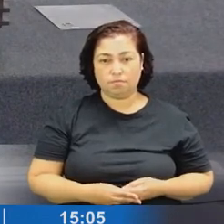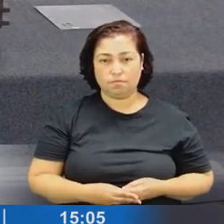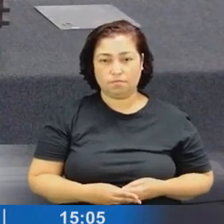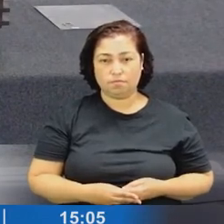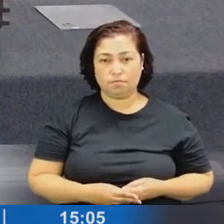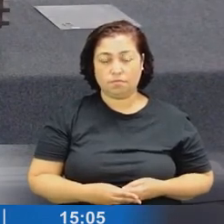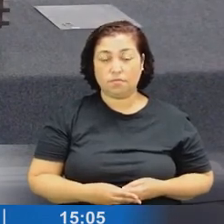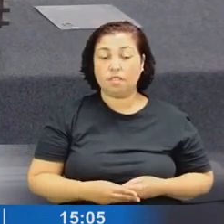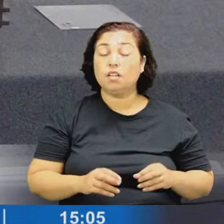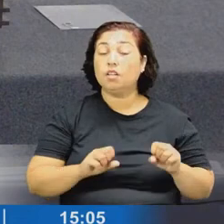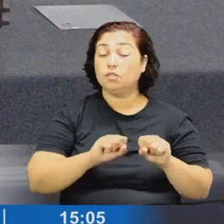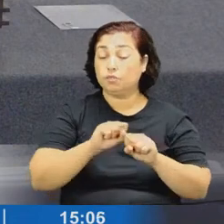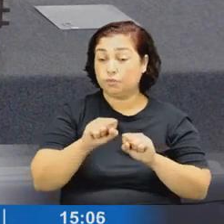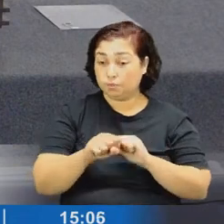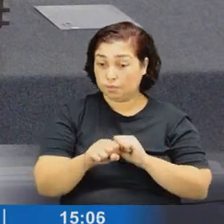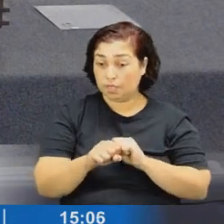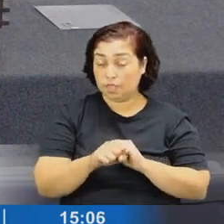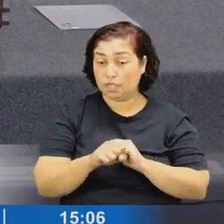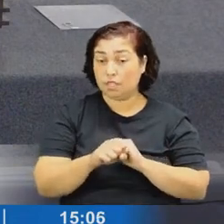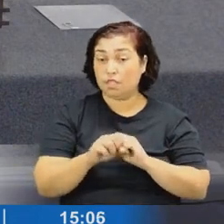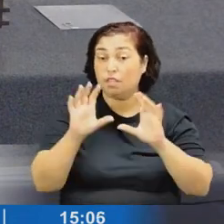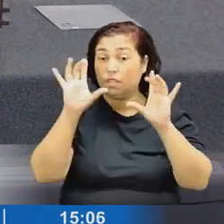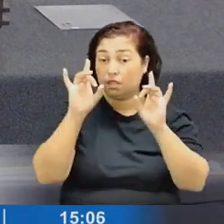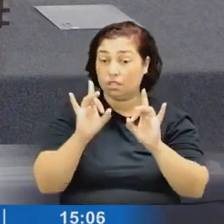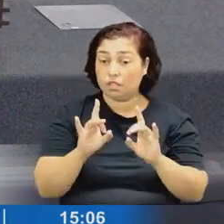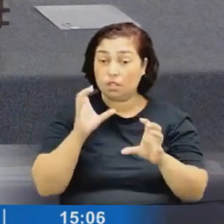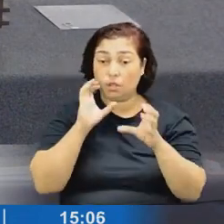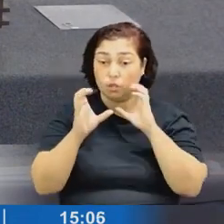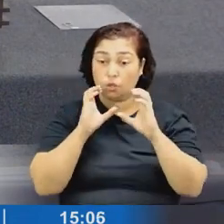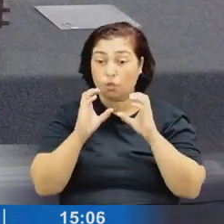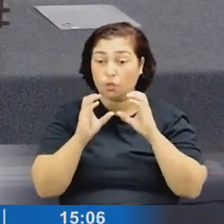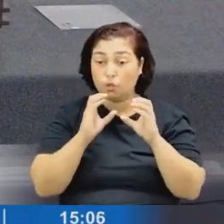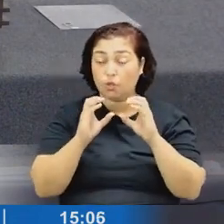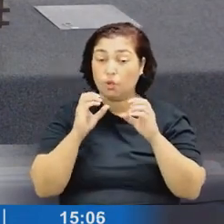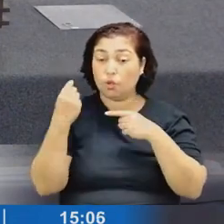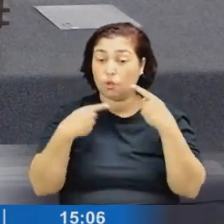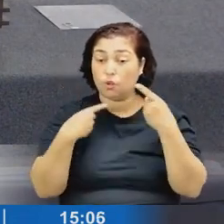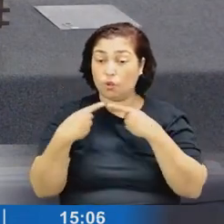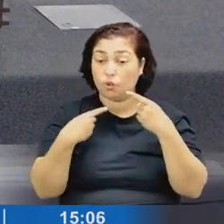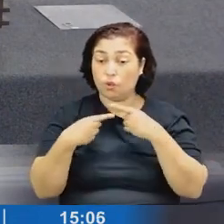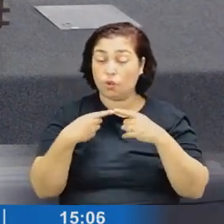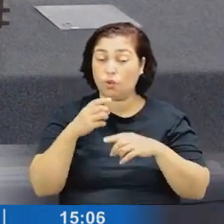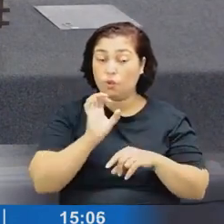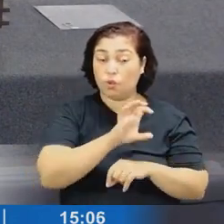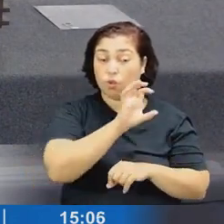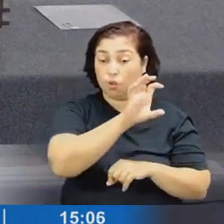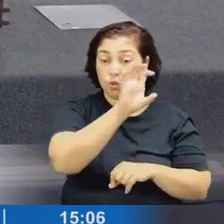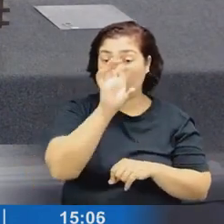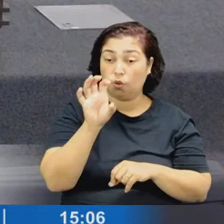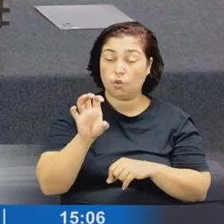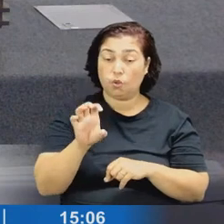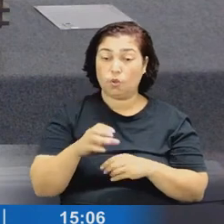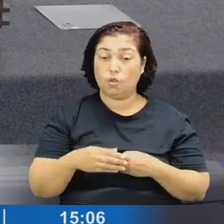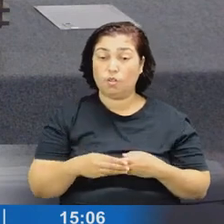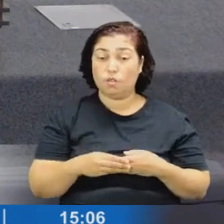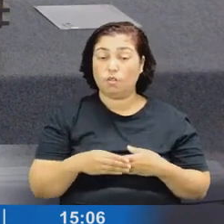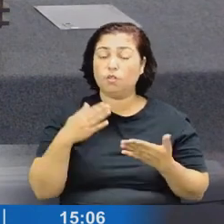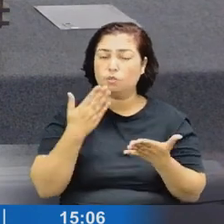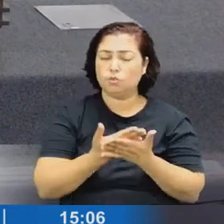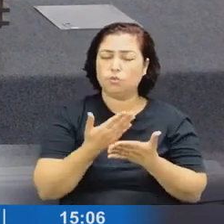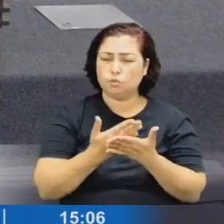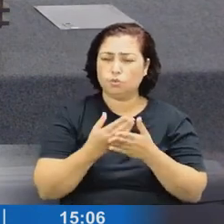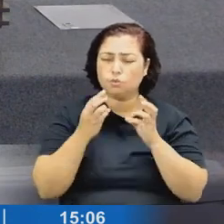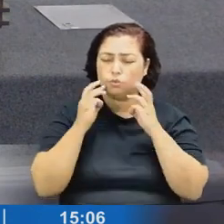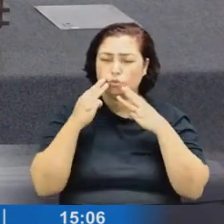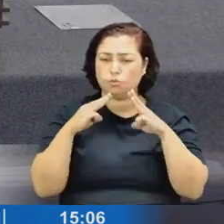sou amada em relações públicas e sou especialista em comunicação política naquele quebra-cabeça lá é passar a vida dedicando a estudar marketing